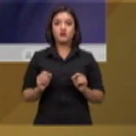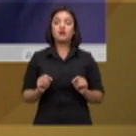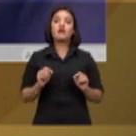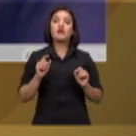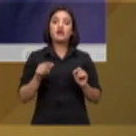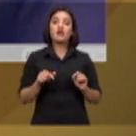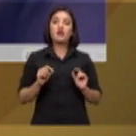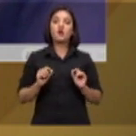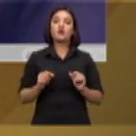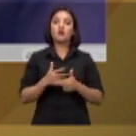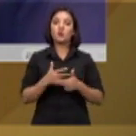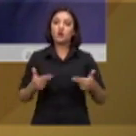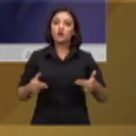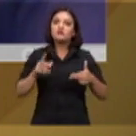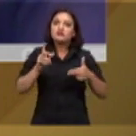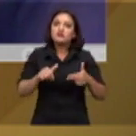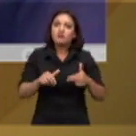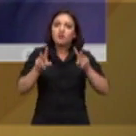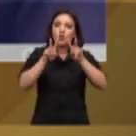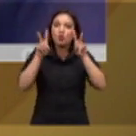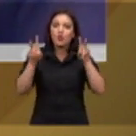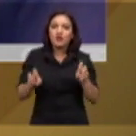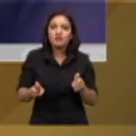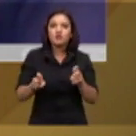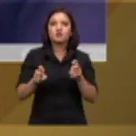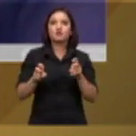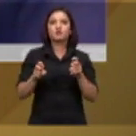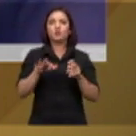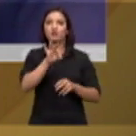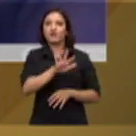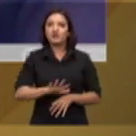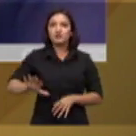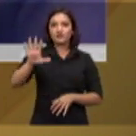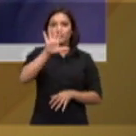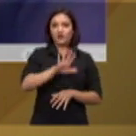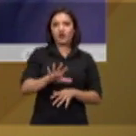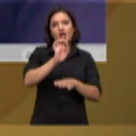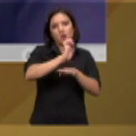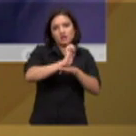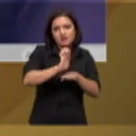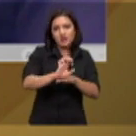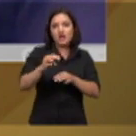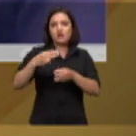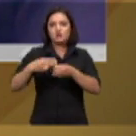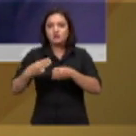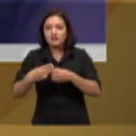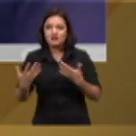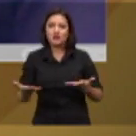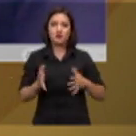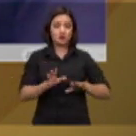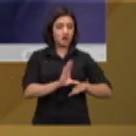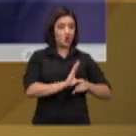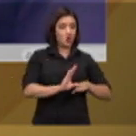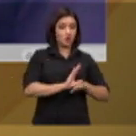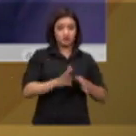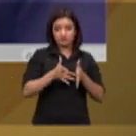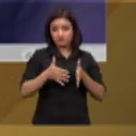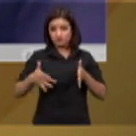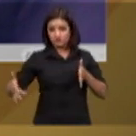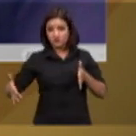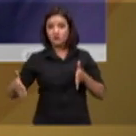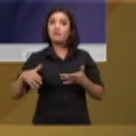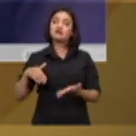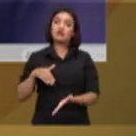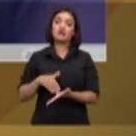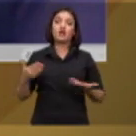mais um caso tipicamente federativo, como disse a ministra Carmen Lúcia, passados os anos da Constituição, a nossa federação